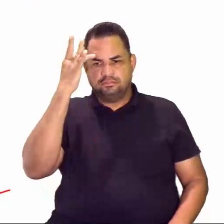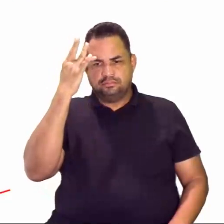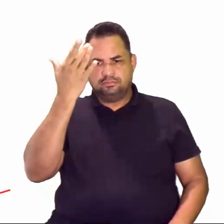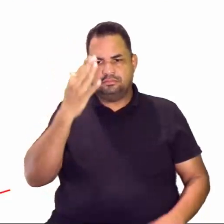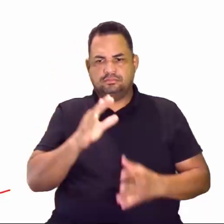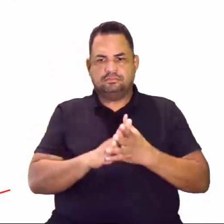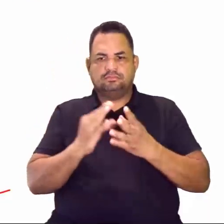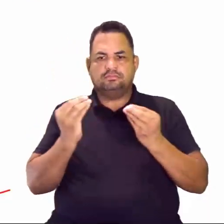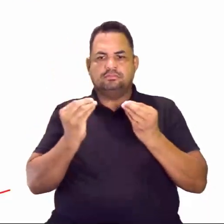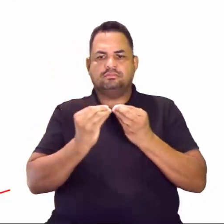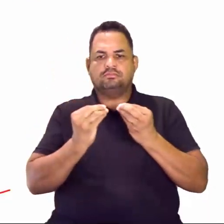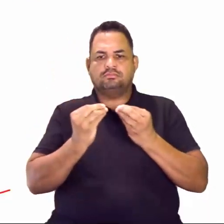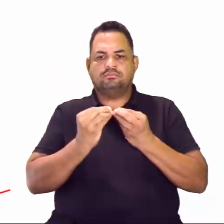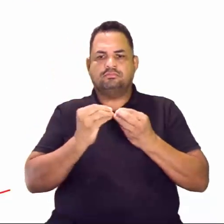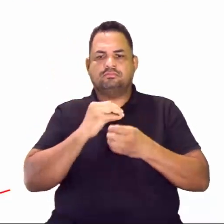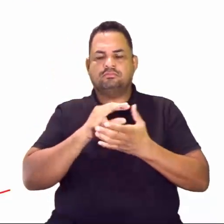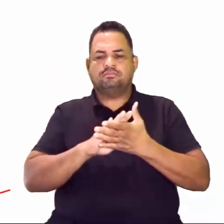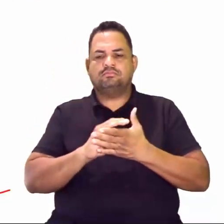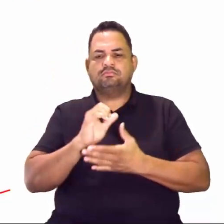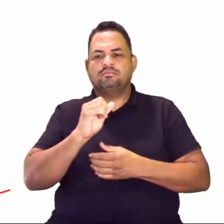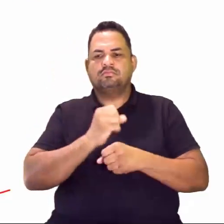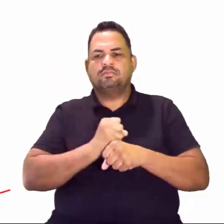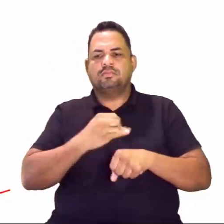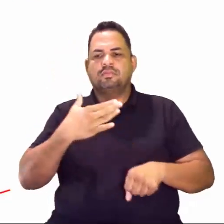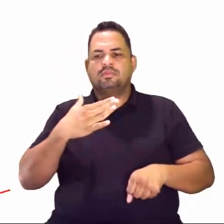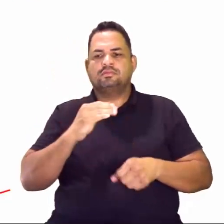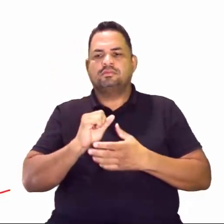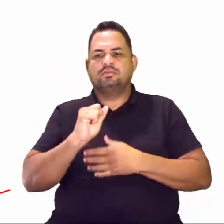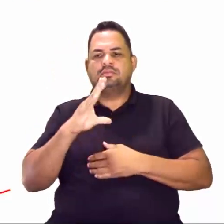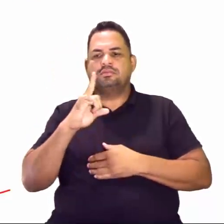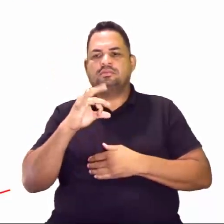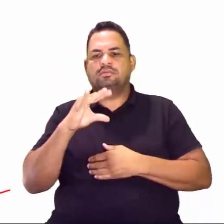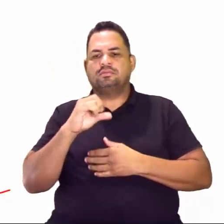fórmula molecular do ácido acético é